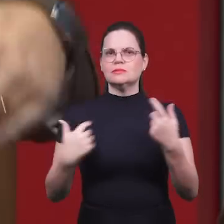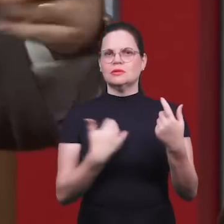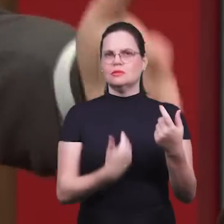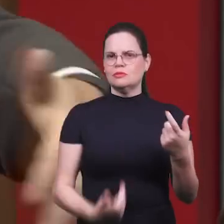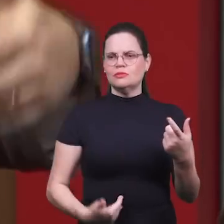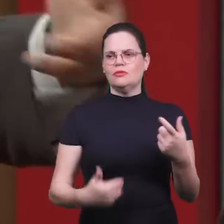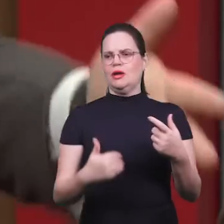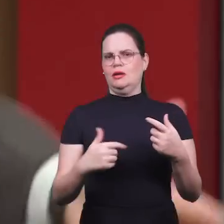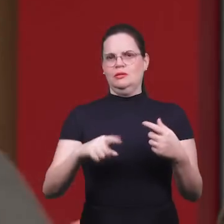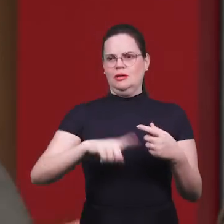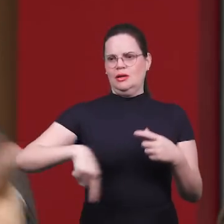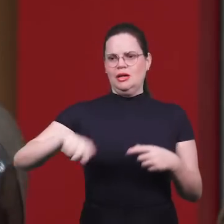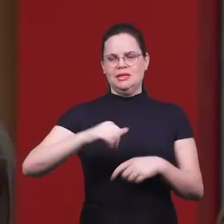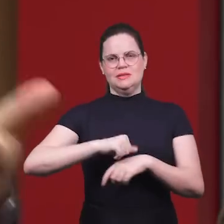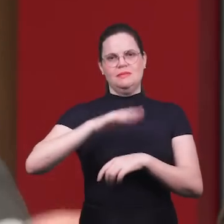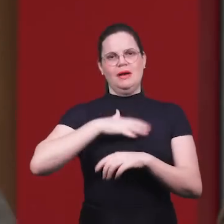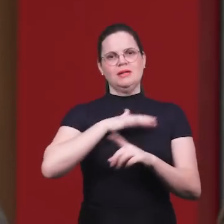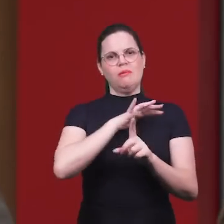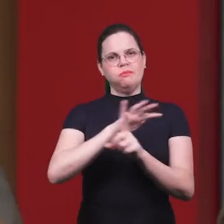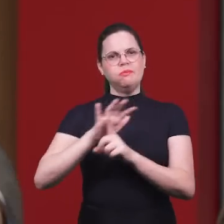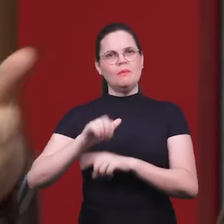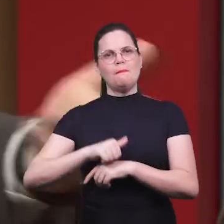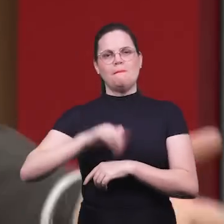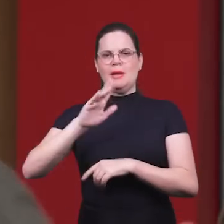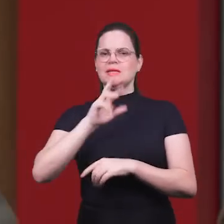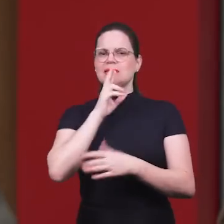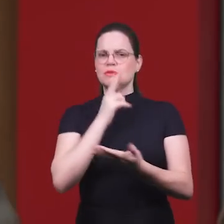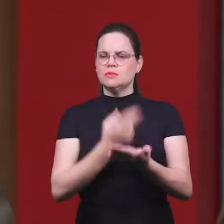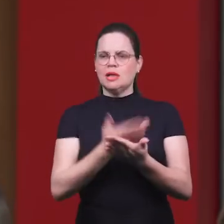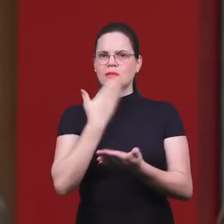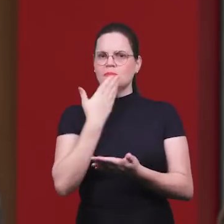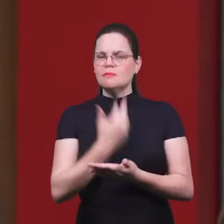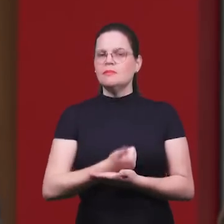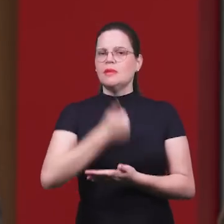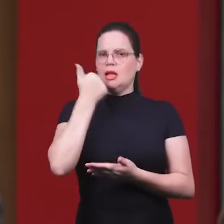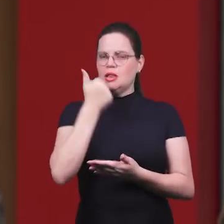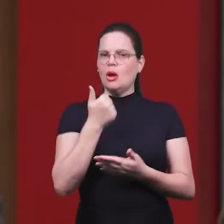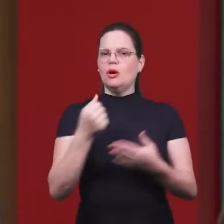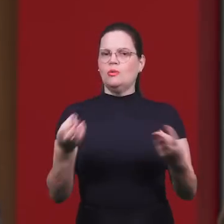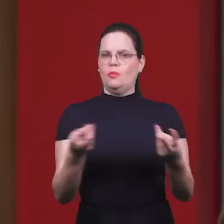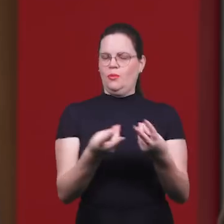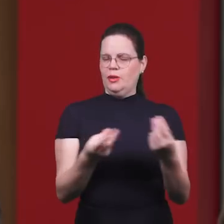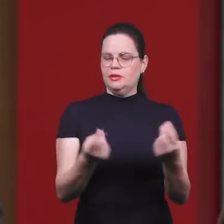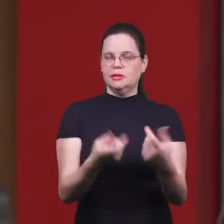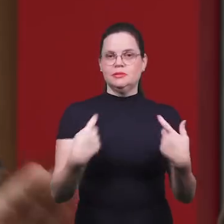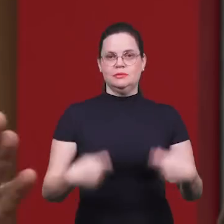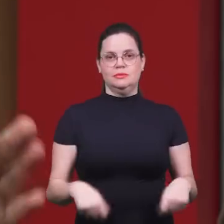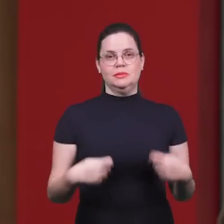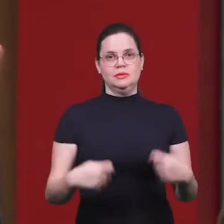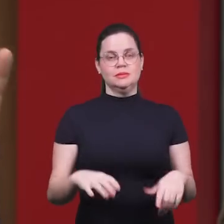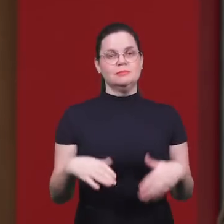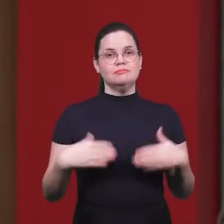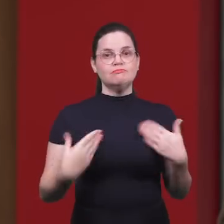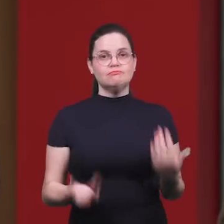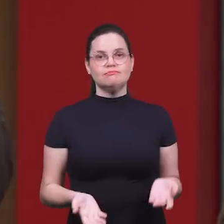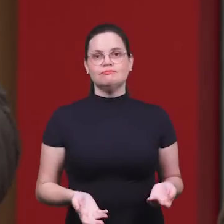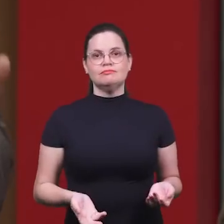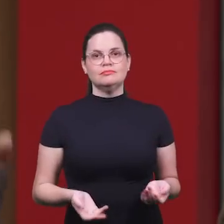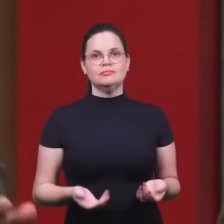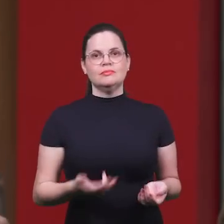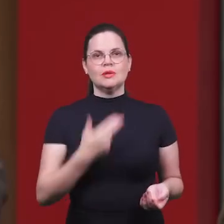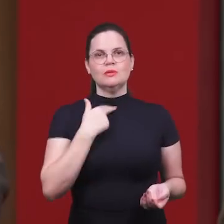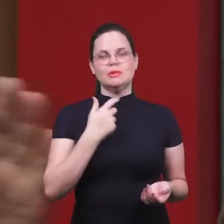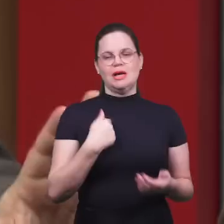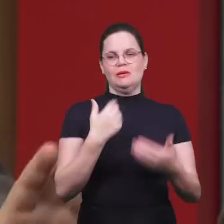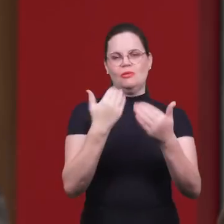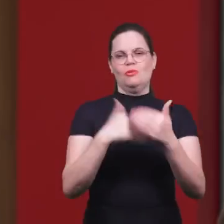entidades, autarquias estão sendo pressionados para entregar mais resultado, entregar melhores resultados. Então, é uma coisa que a gente não pode ir com, olha, vou passar